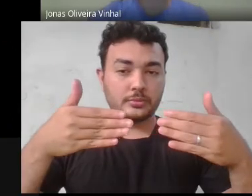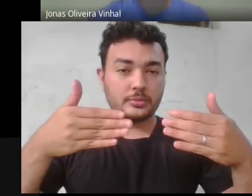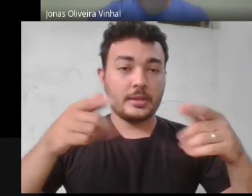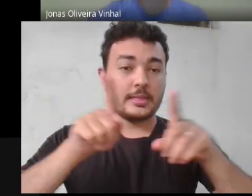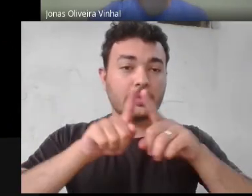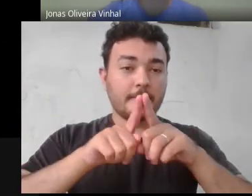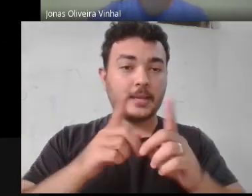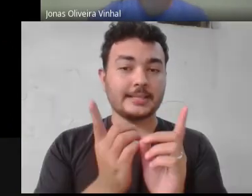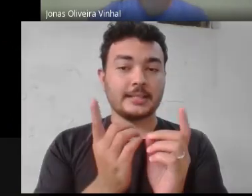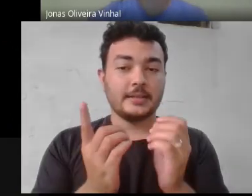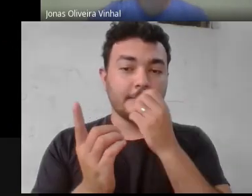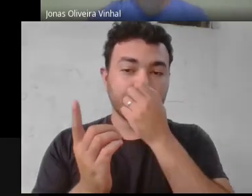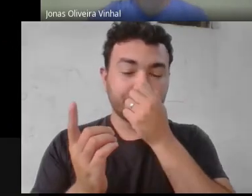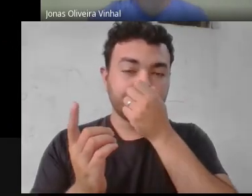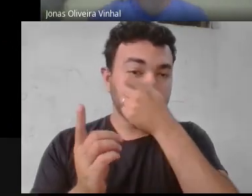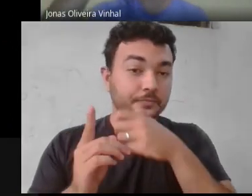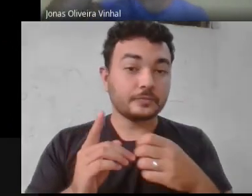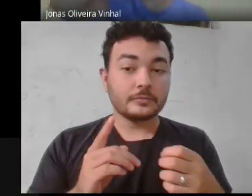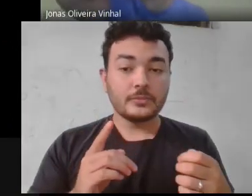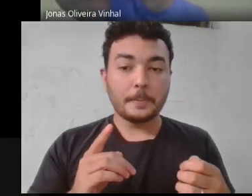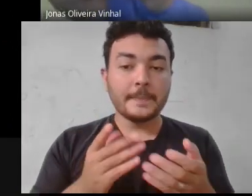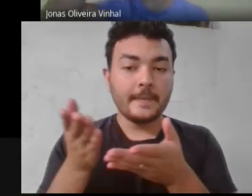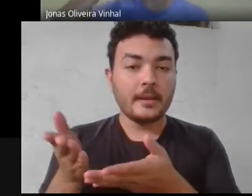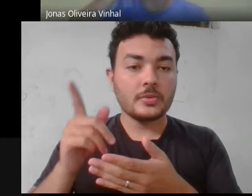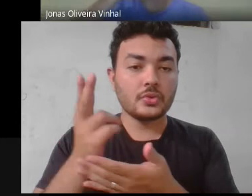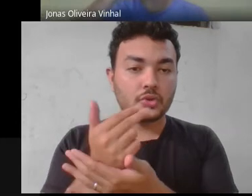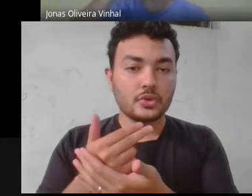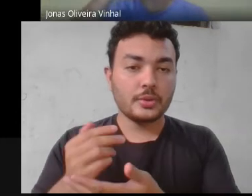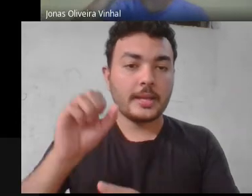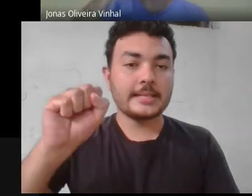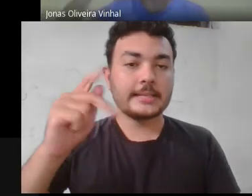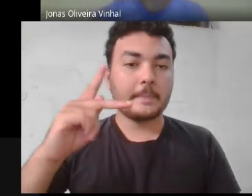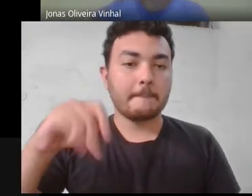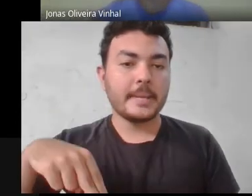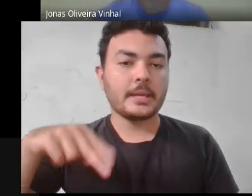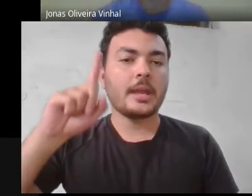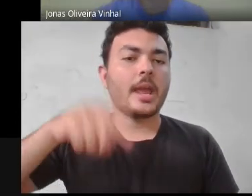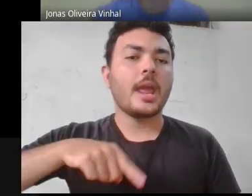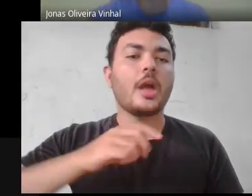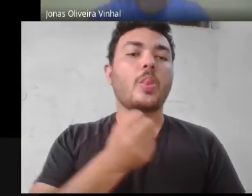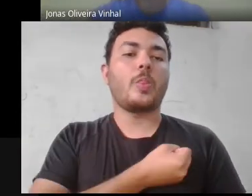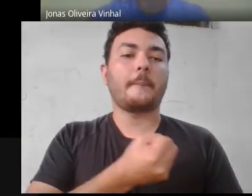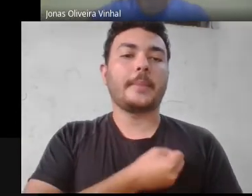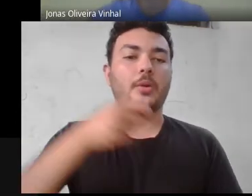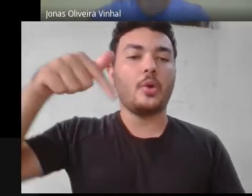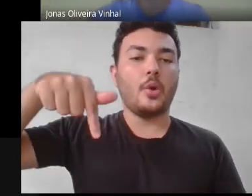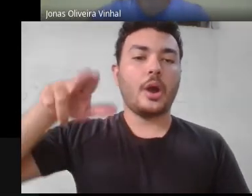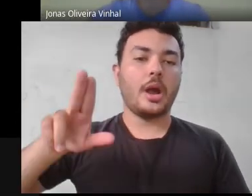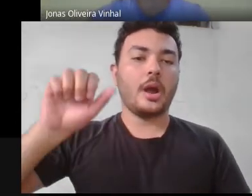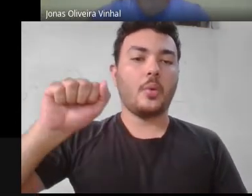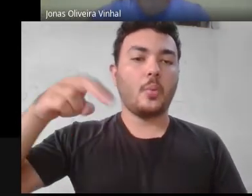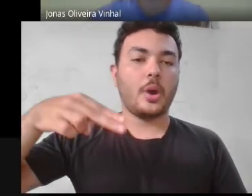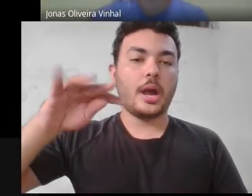spin contrários. E esse spin está associado ao número quântico, né, spin, que está associado ao campo magnético